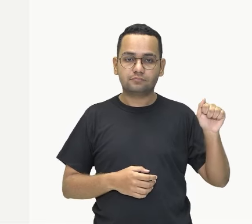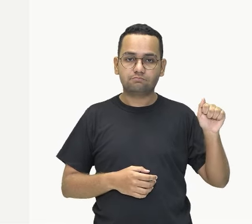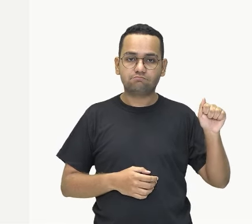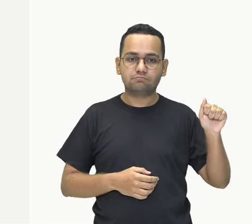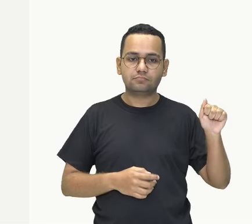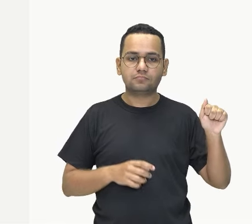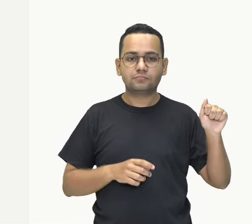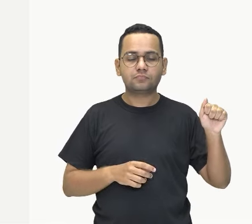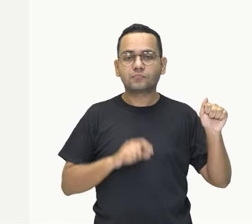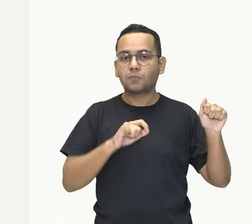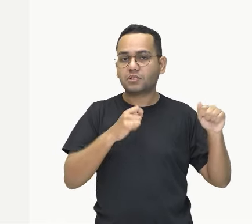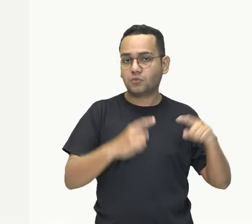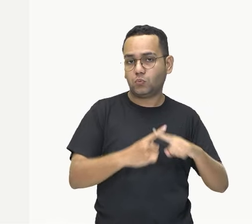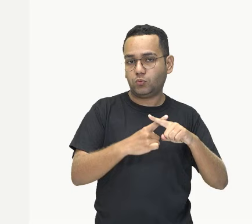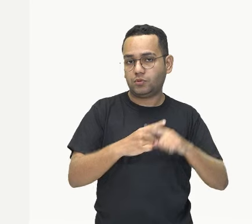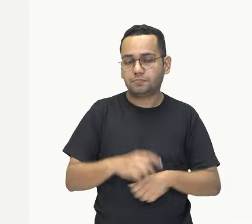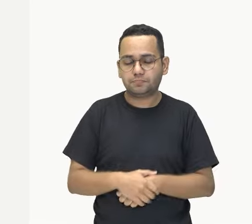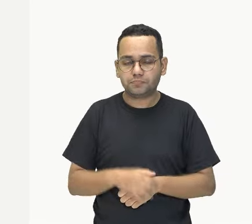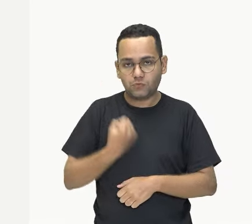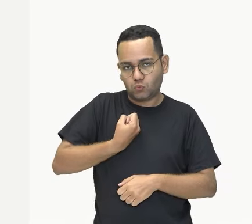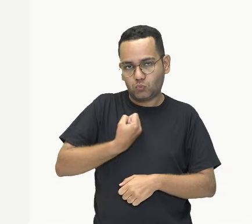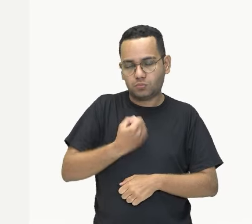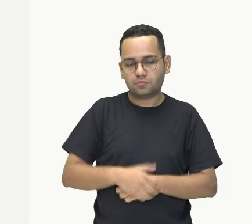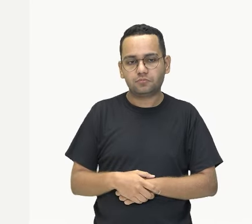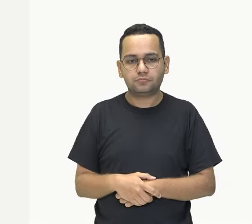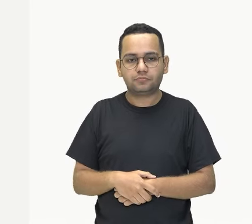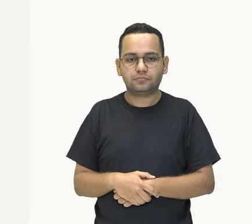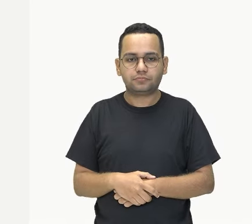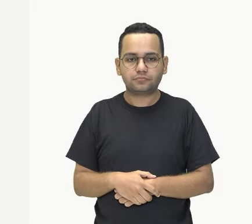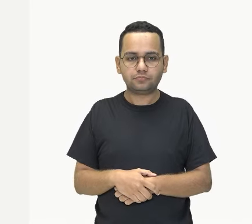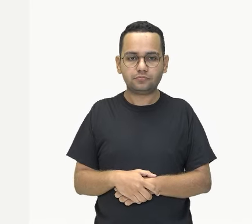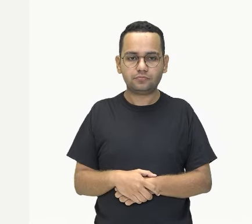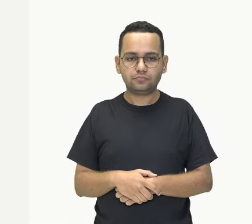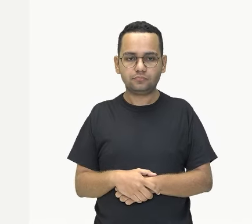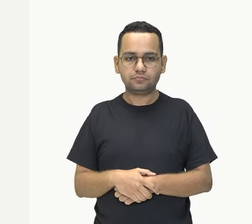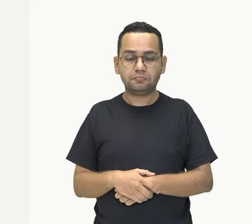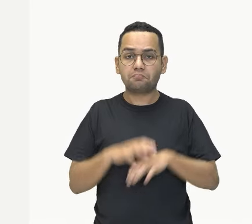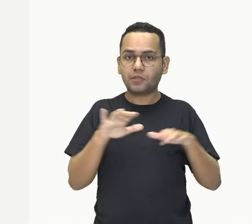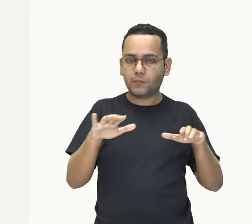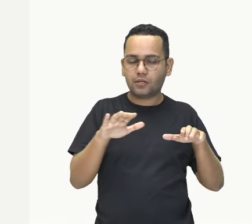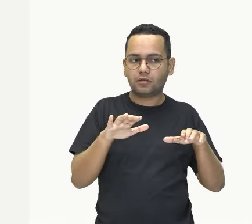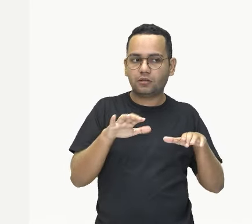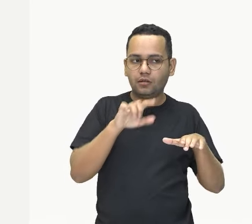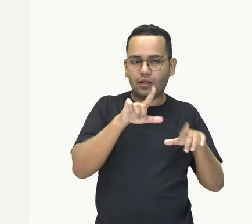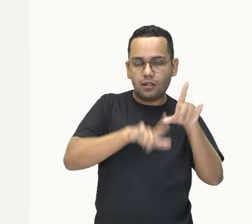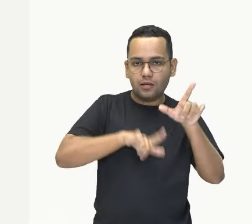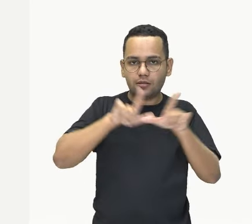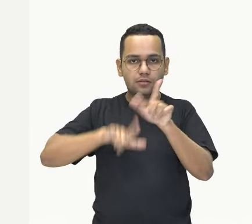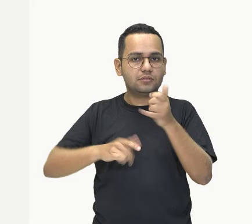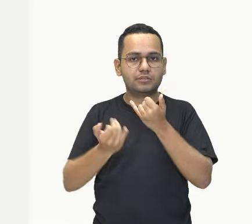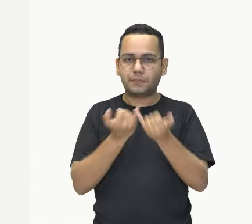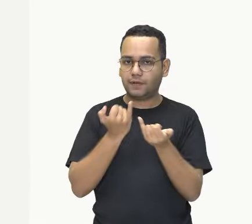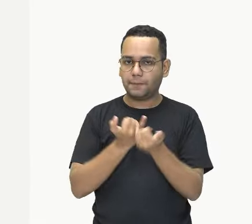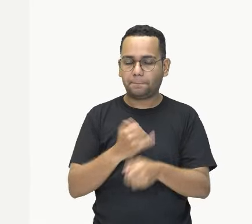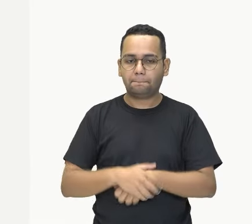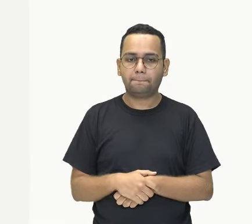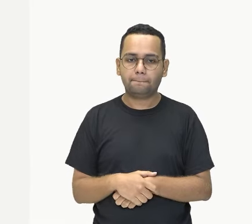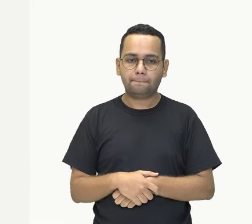coeficiente. E agora, ó, minha parte literal possui a mesma base. Então, 3 vezes